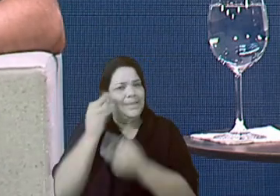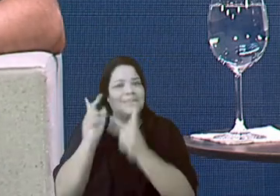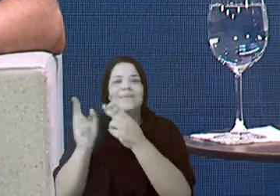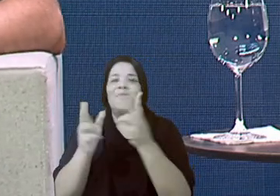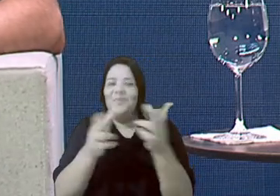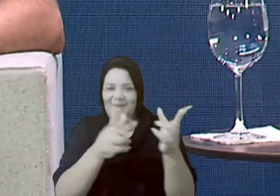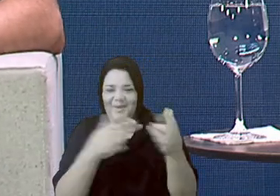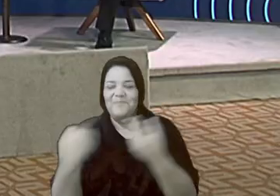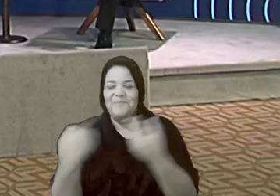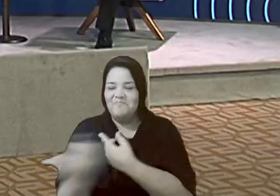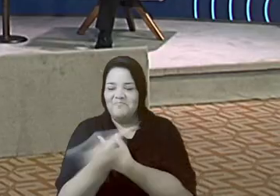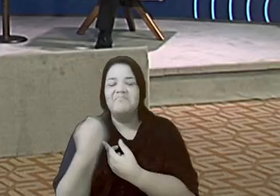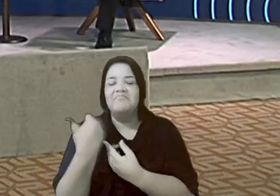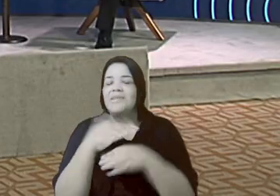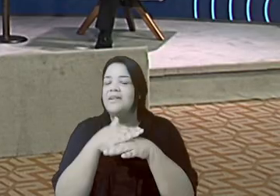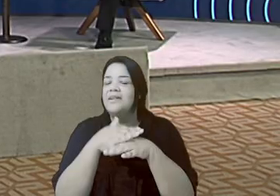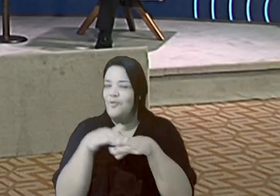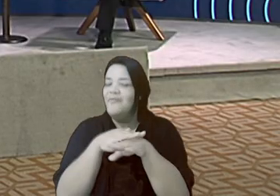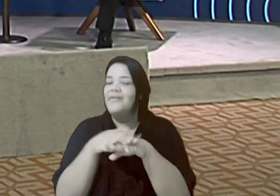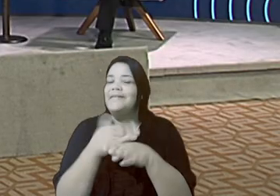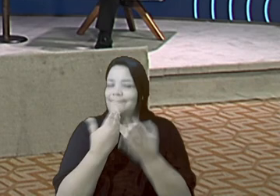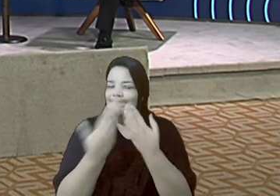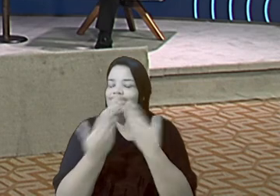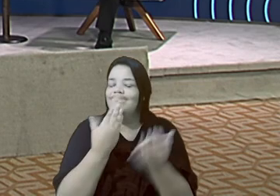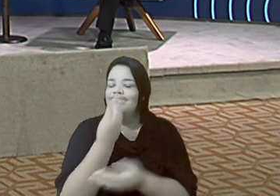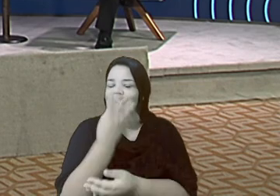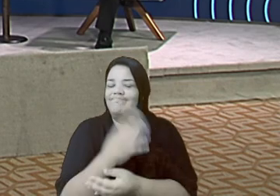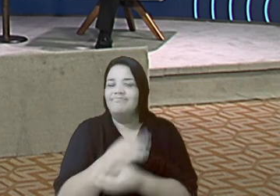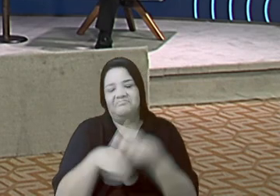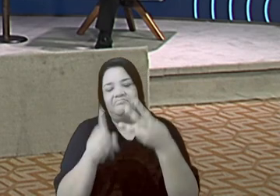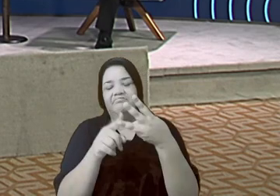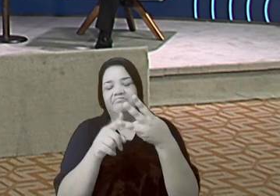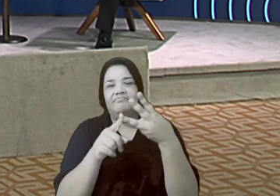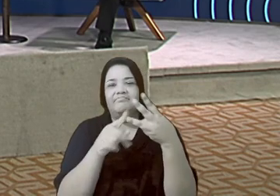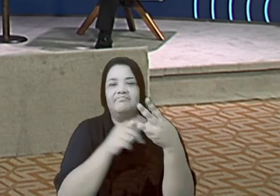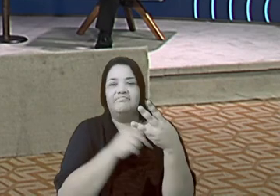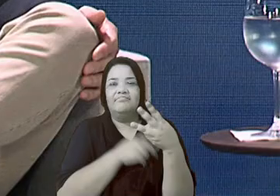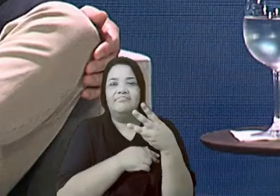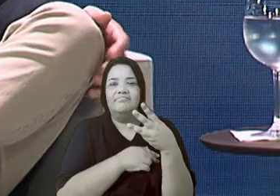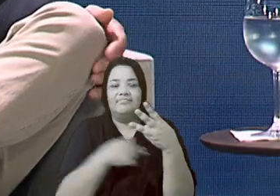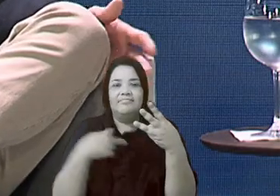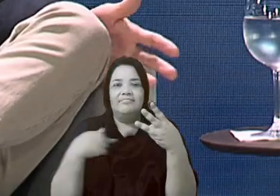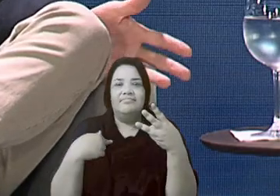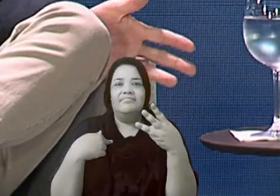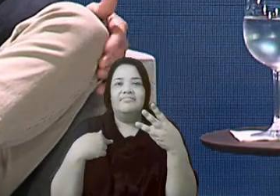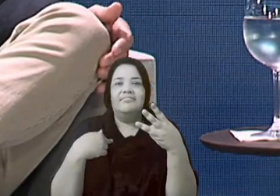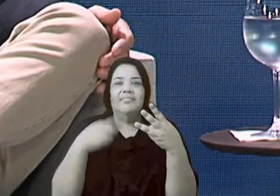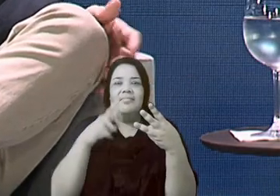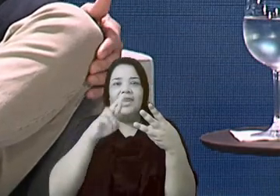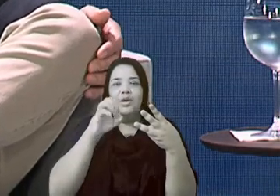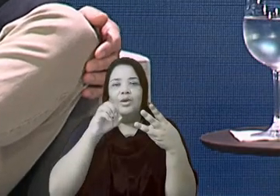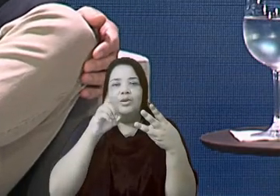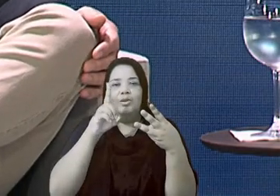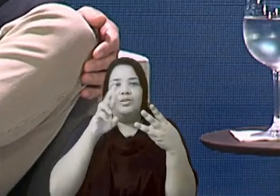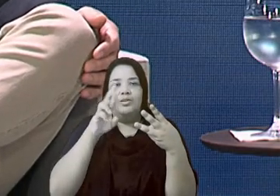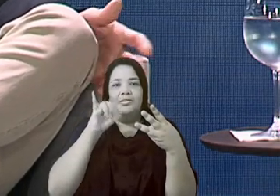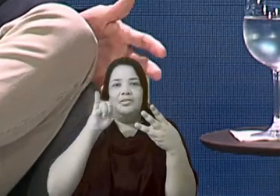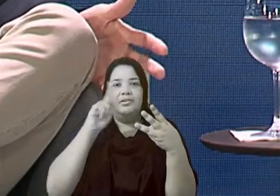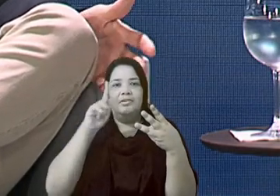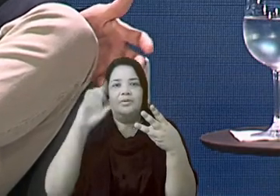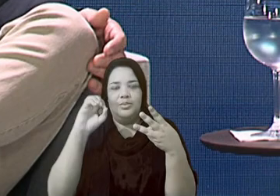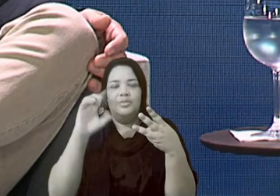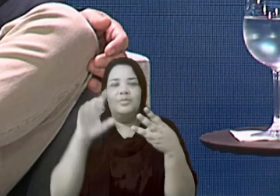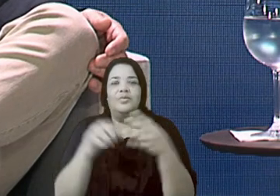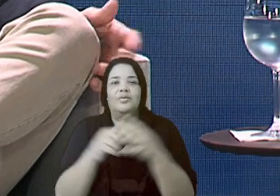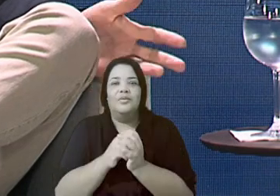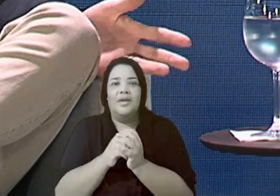hoje Boa tarde pessoal um prazer tá aqui Pedro BTG Obrigado pelo convite eu sou o Rodrigo Qual o fundador da neurotec a neurotec